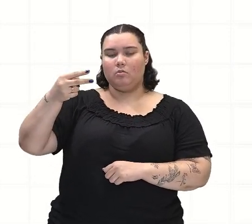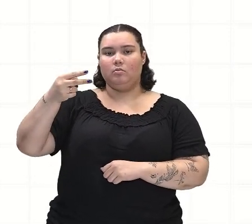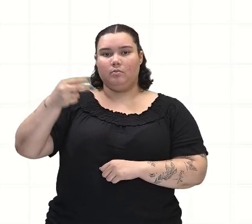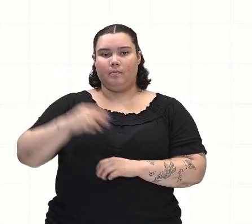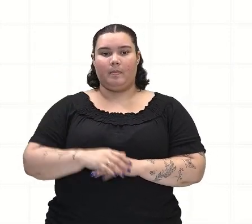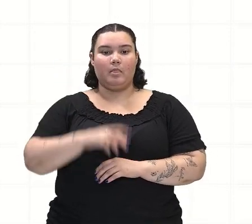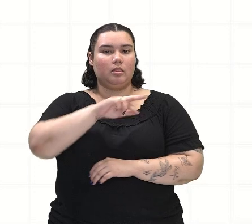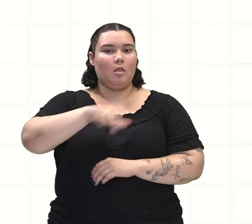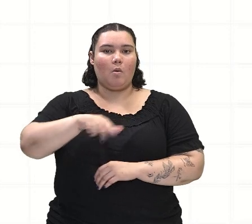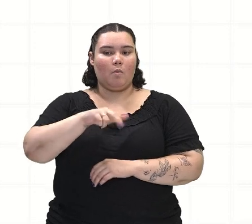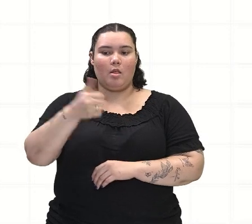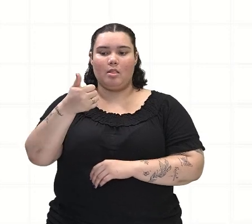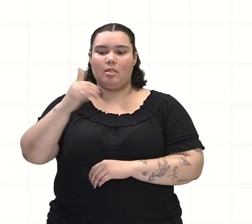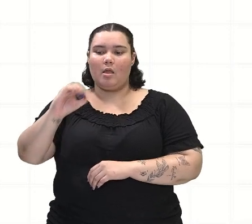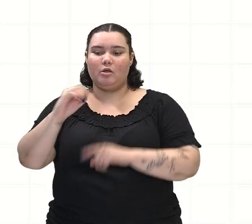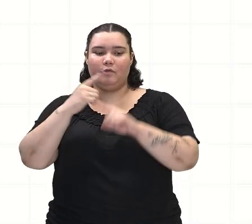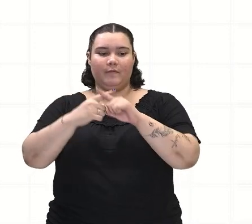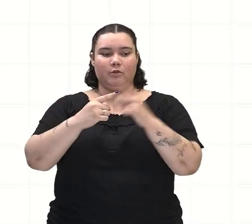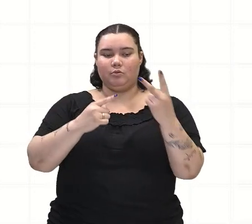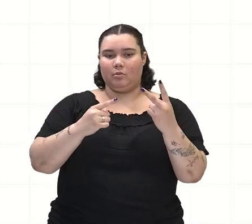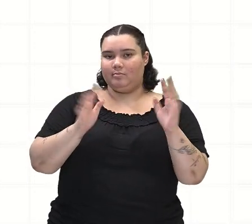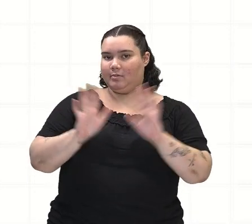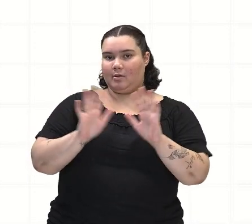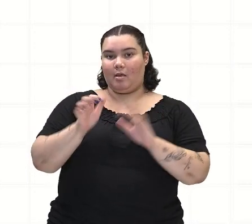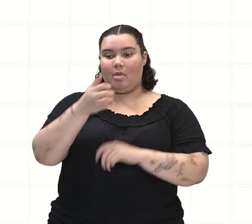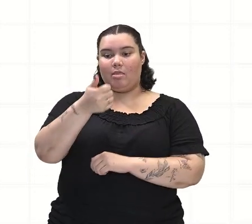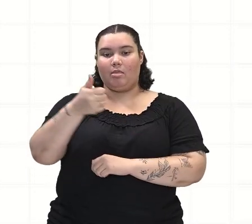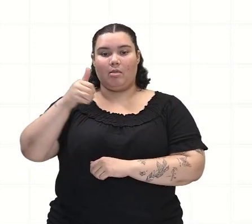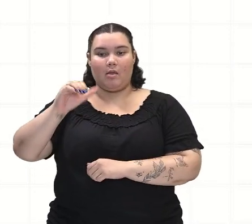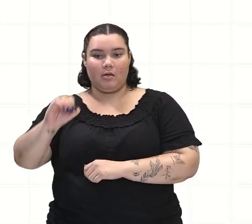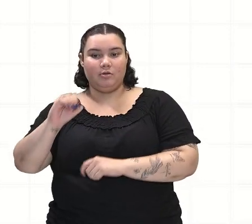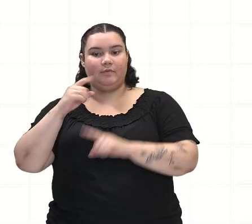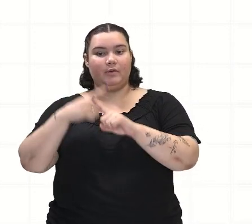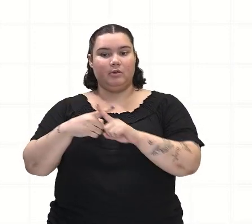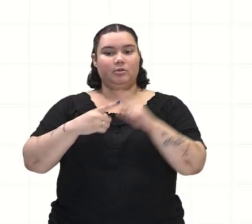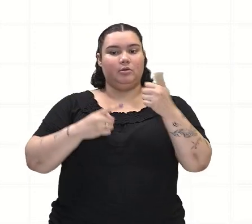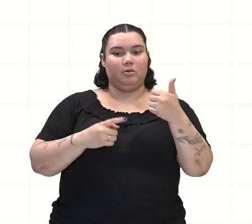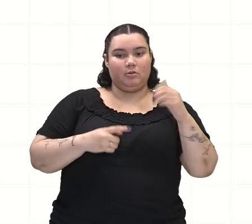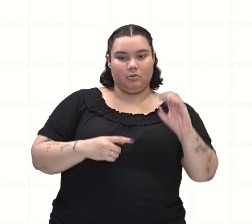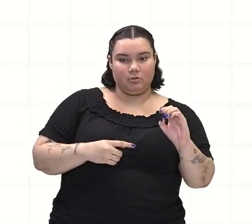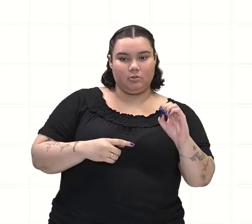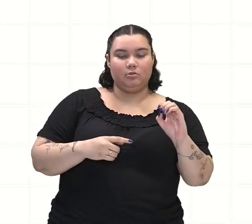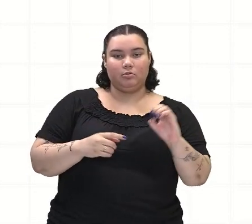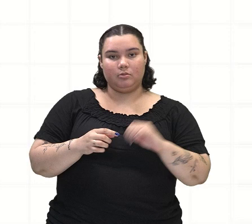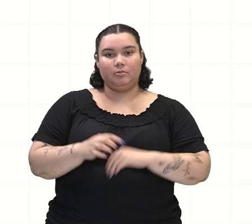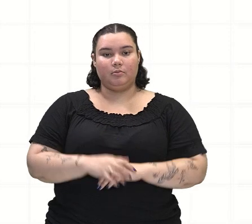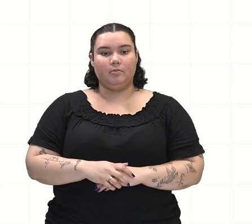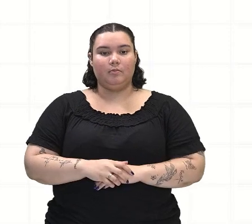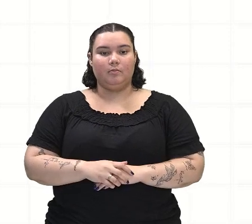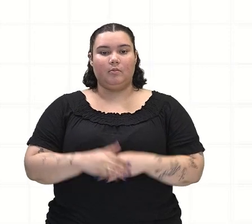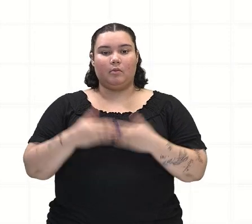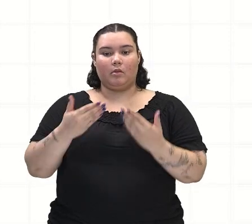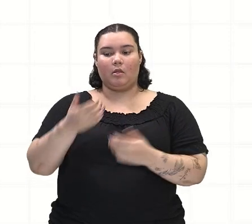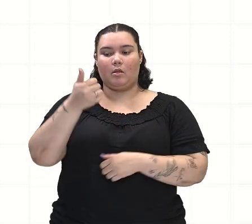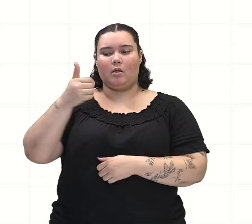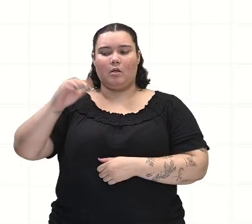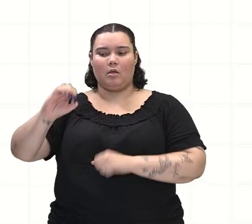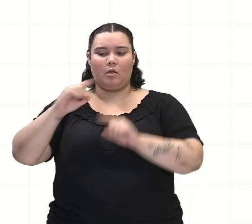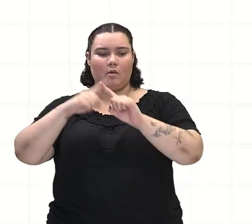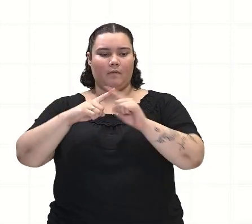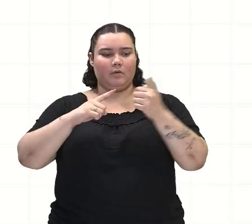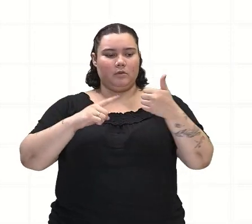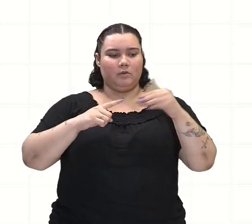não é 10 vezes 2, né? 10 ao quadrado vai ser 10 vezes 10, então 10 vezes 10 vai